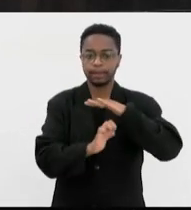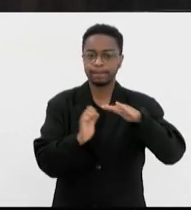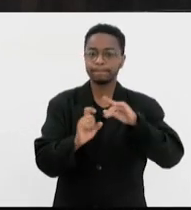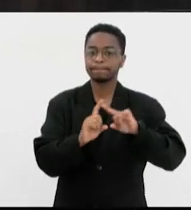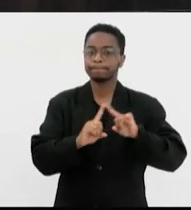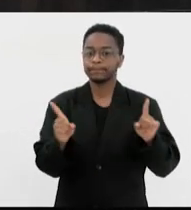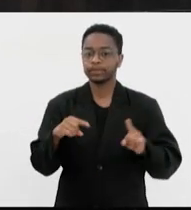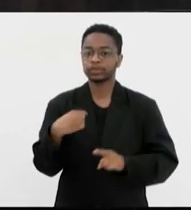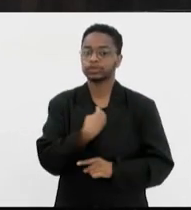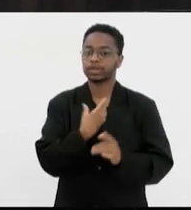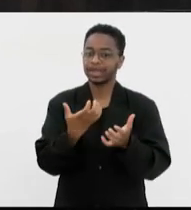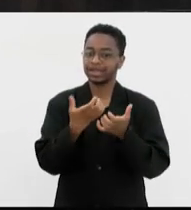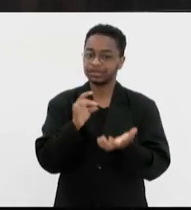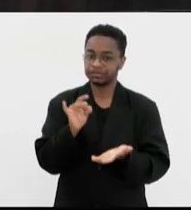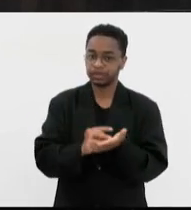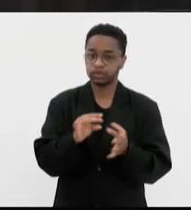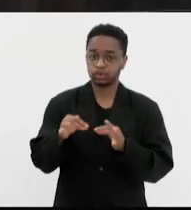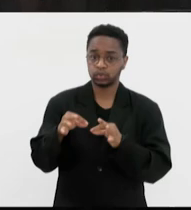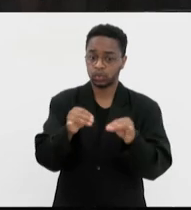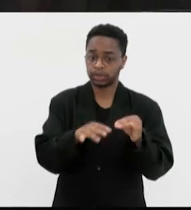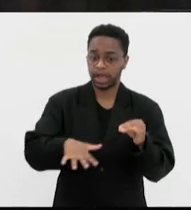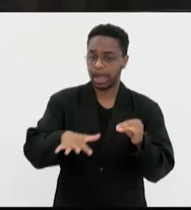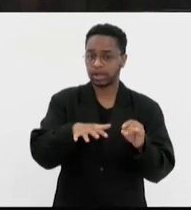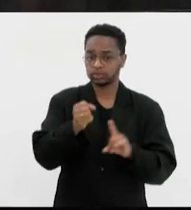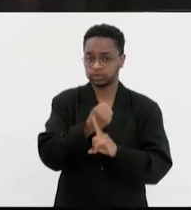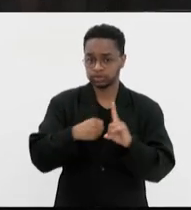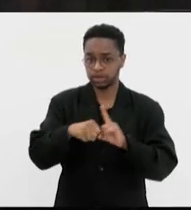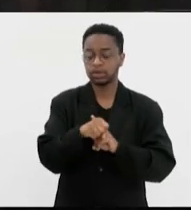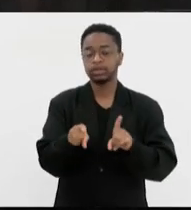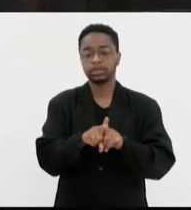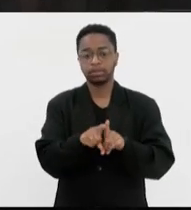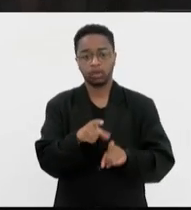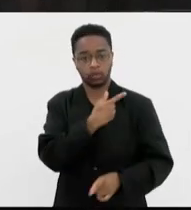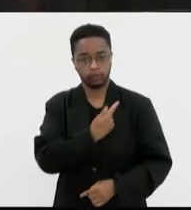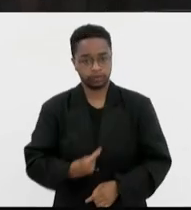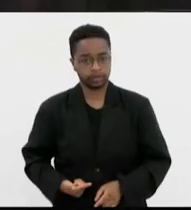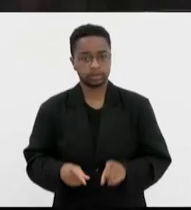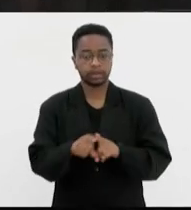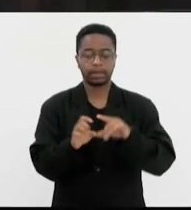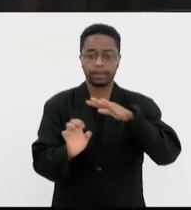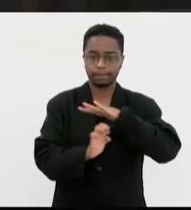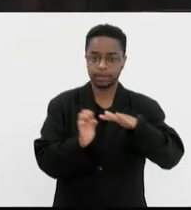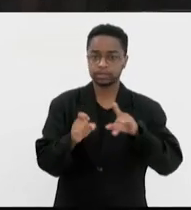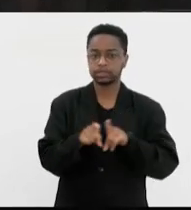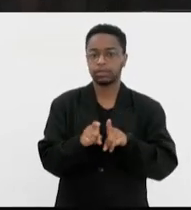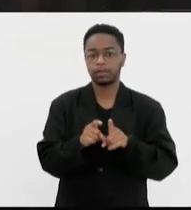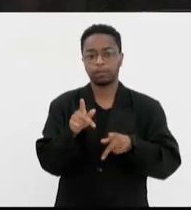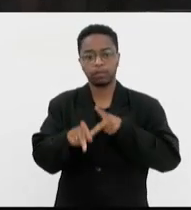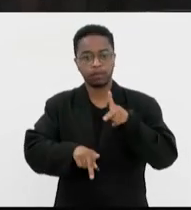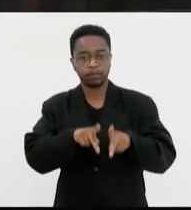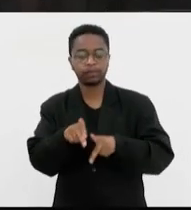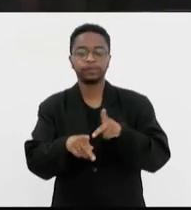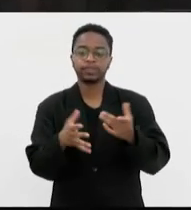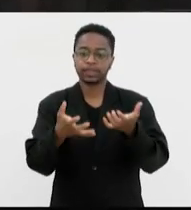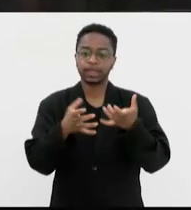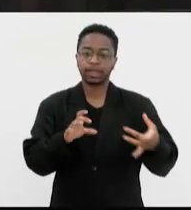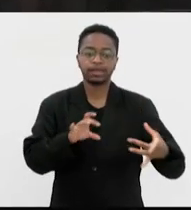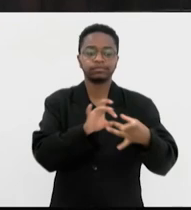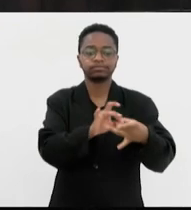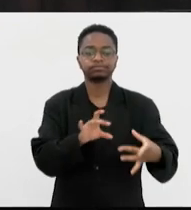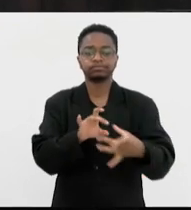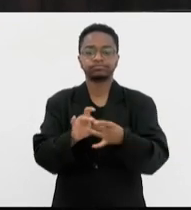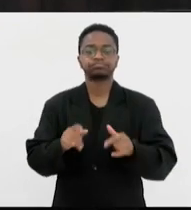gente gostaria que todos os setores da sociedade, incluindo governos, empresas e a população, pudessem participar